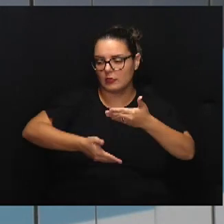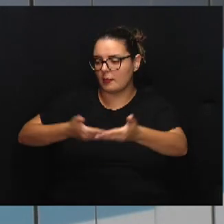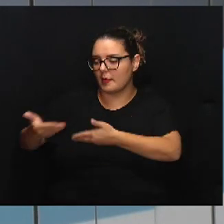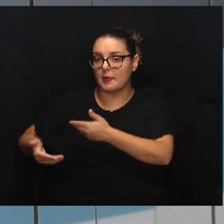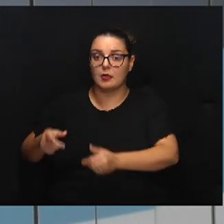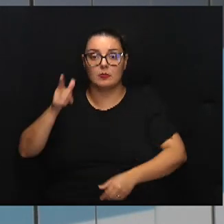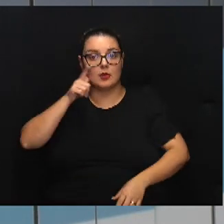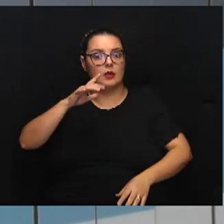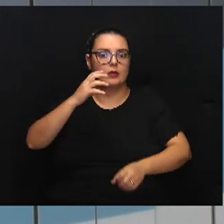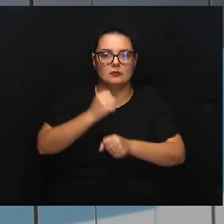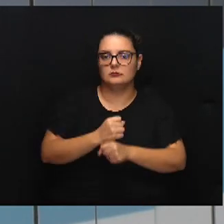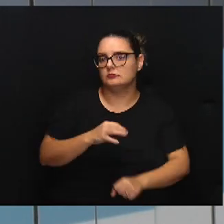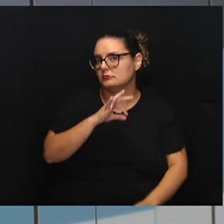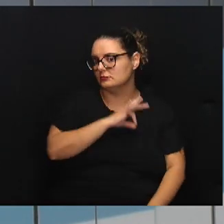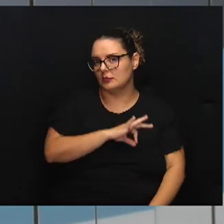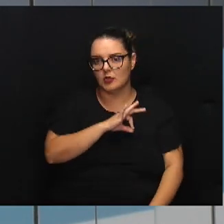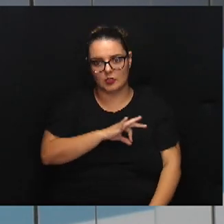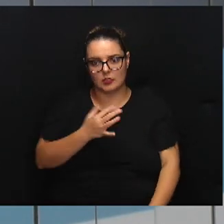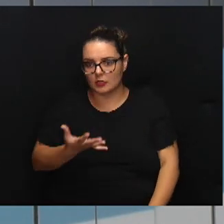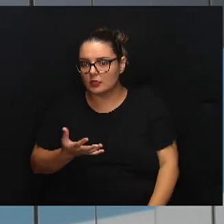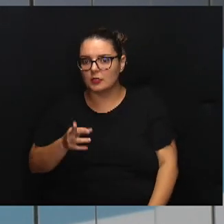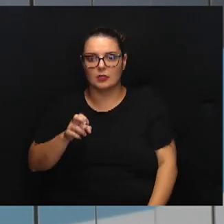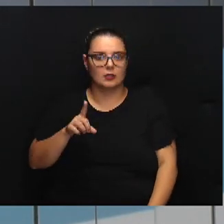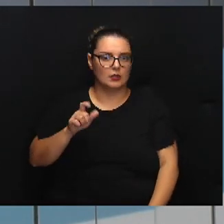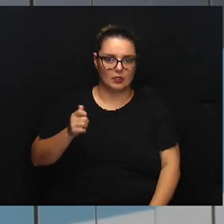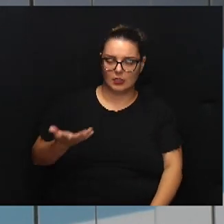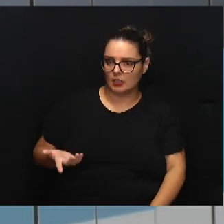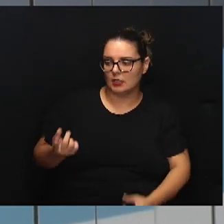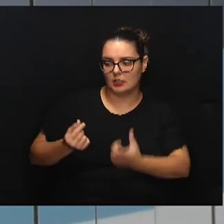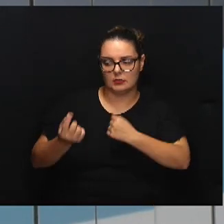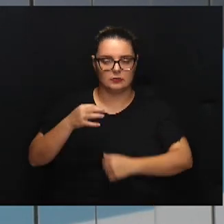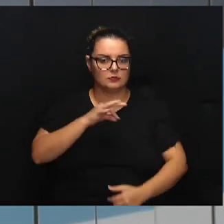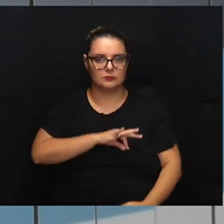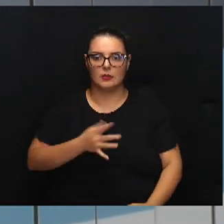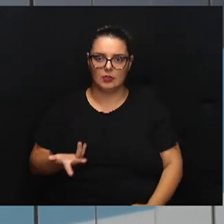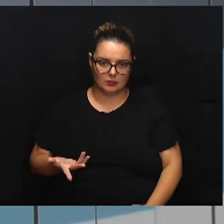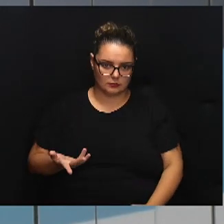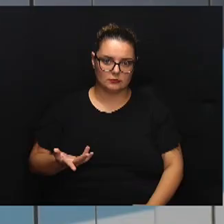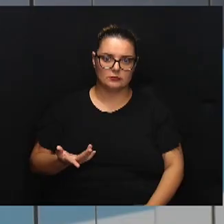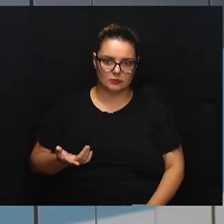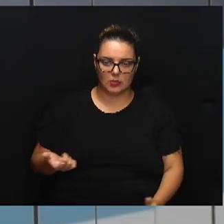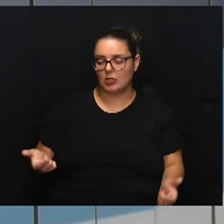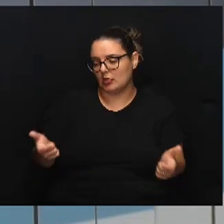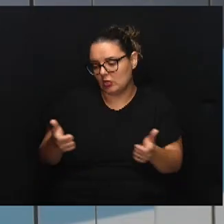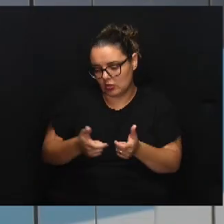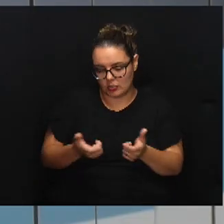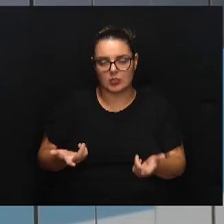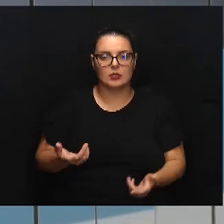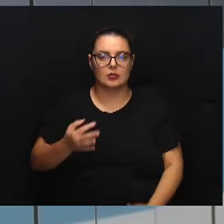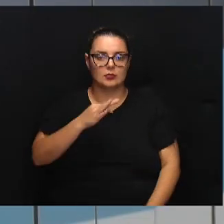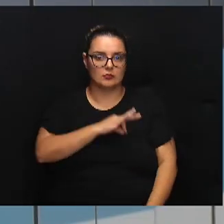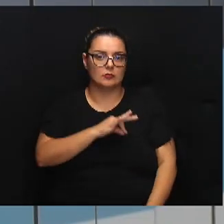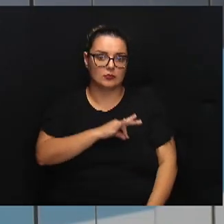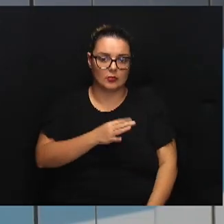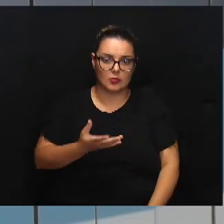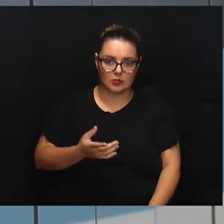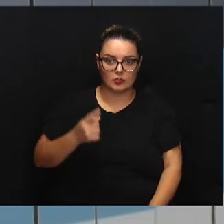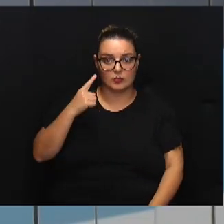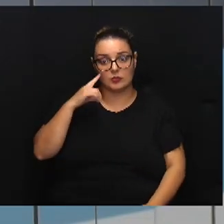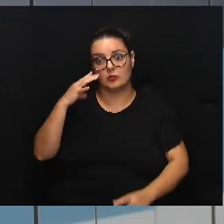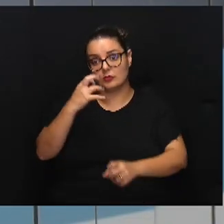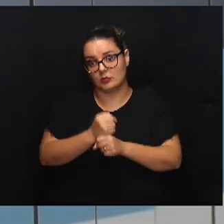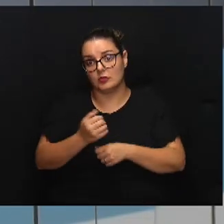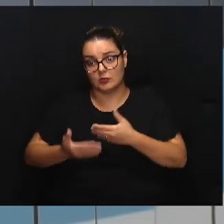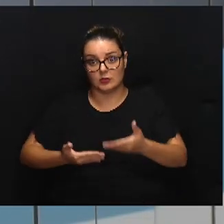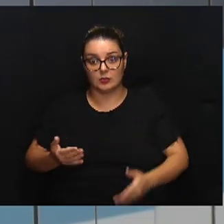conseguir complementar a sua renda e devido à redução da remuneração geral dos serviços, quando